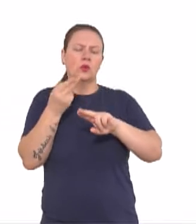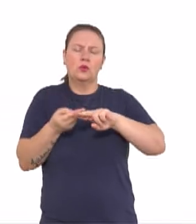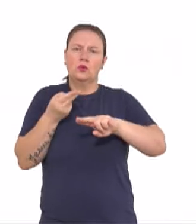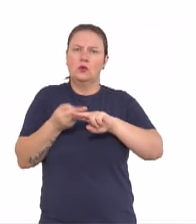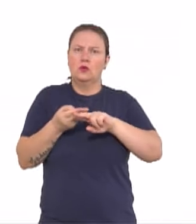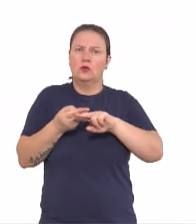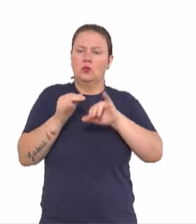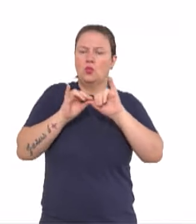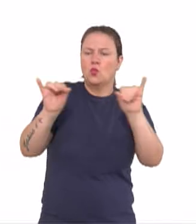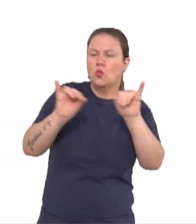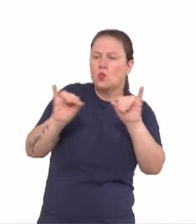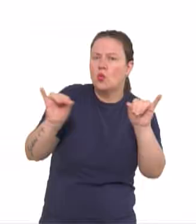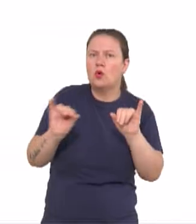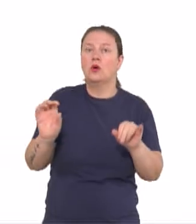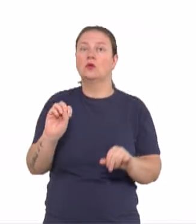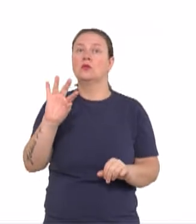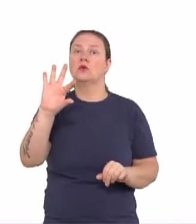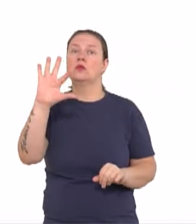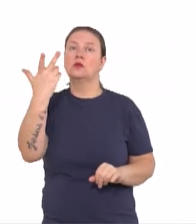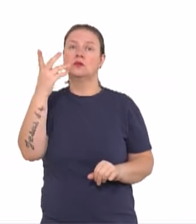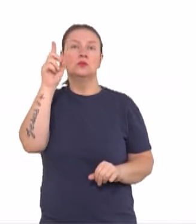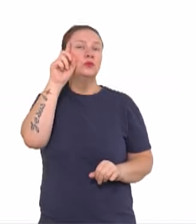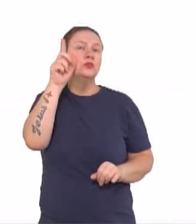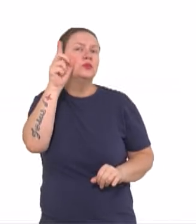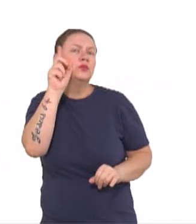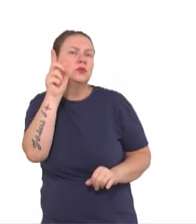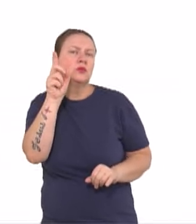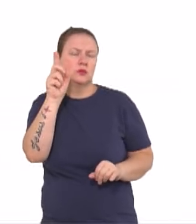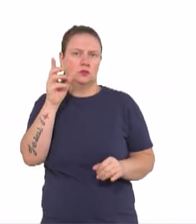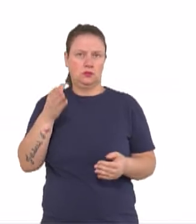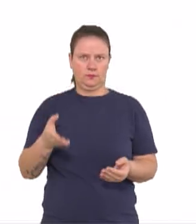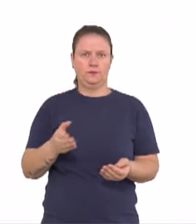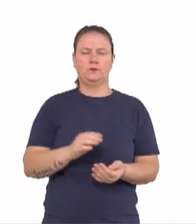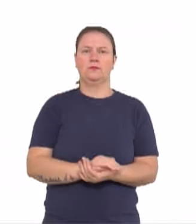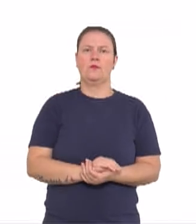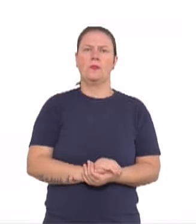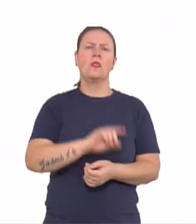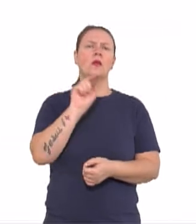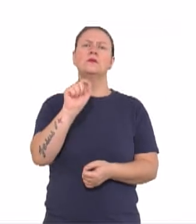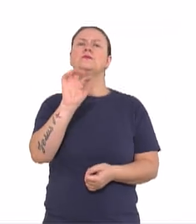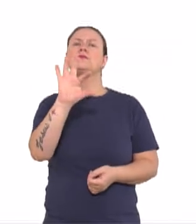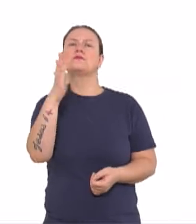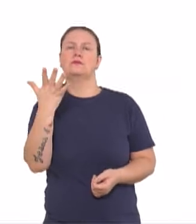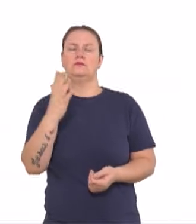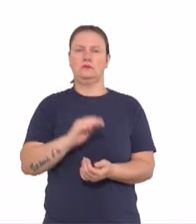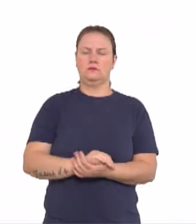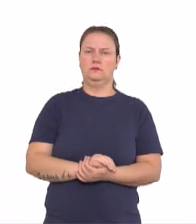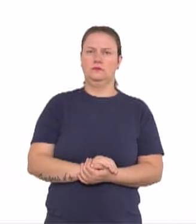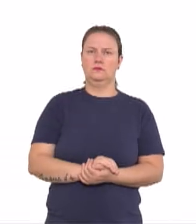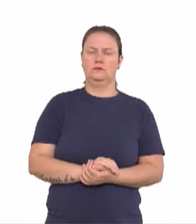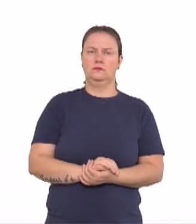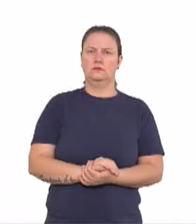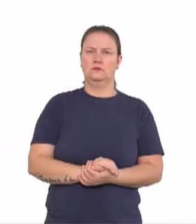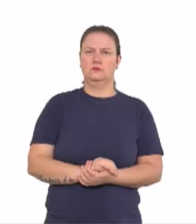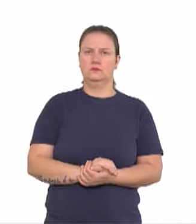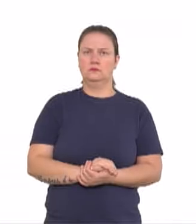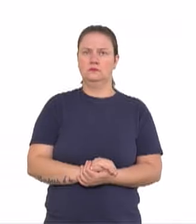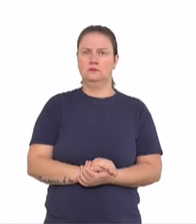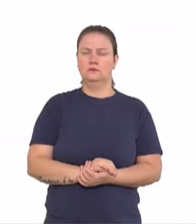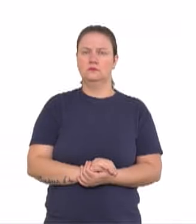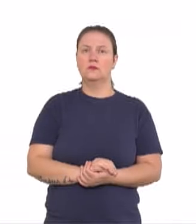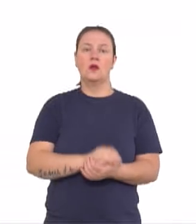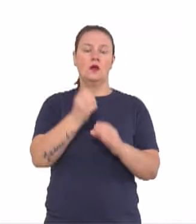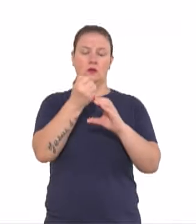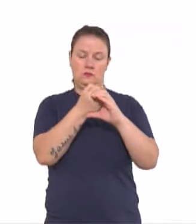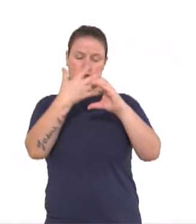uma informação, um acontecimento do cotidiano, do dia a dia. Então, o que houve? O que aconteceu? É uma característica que tem